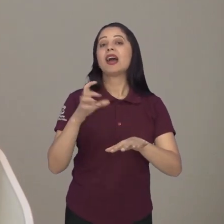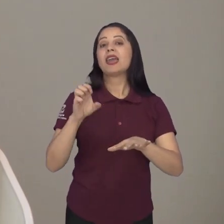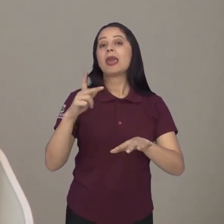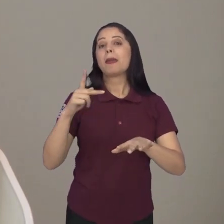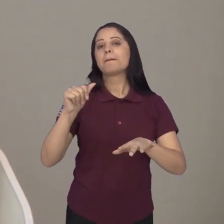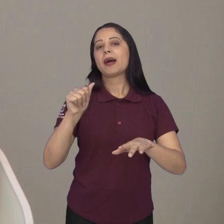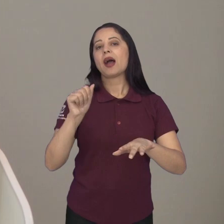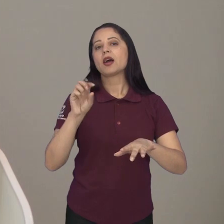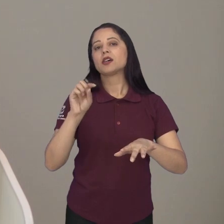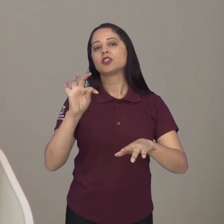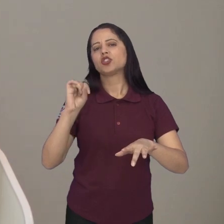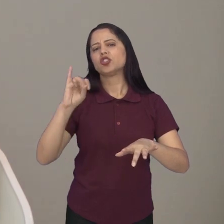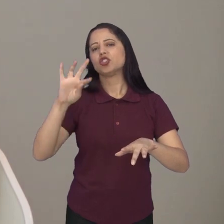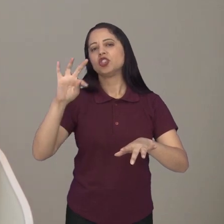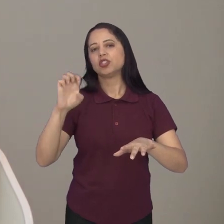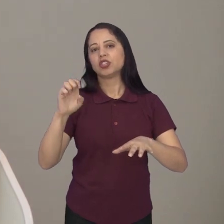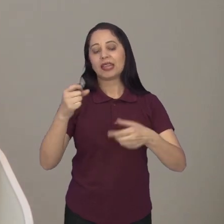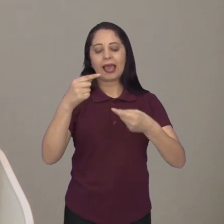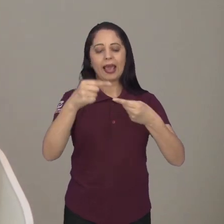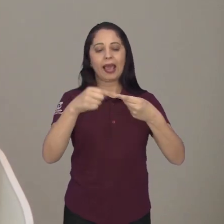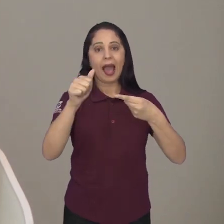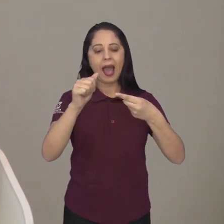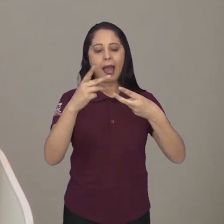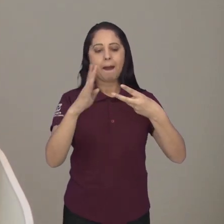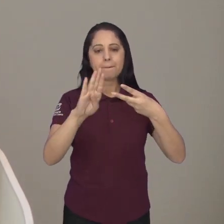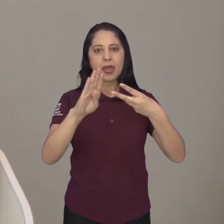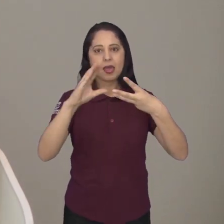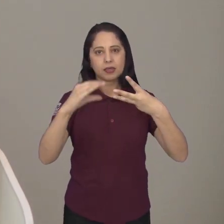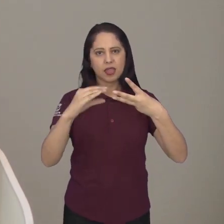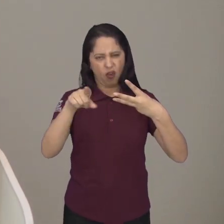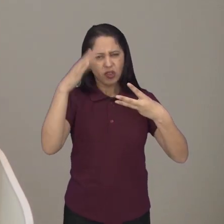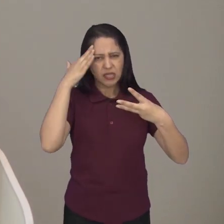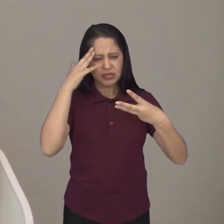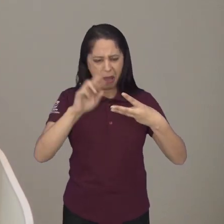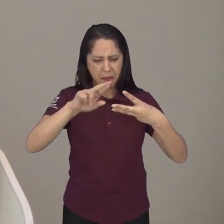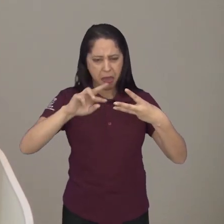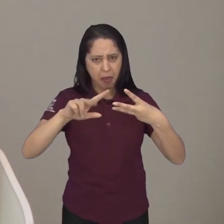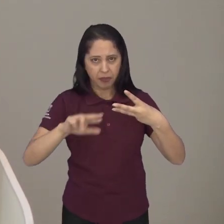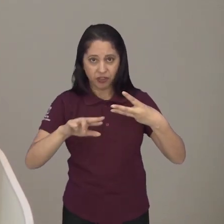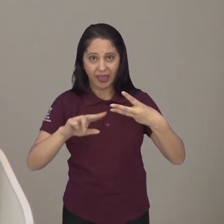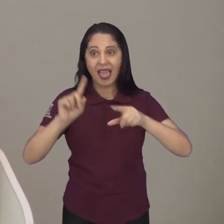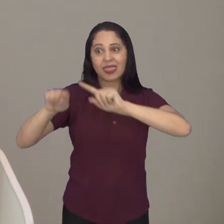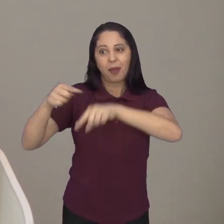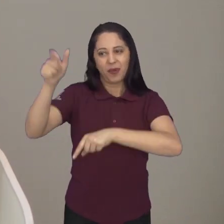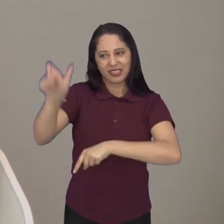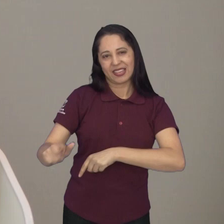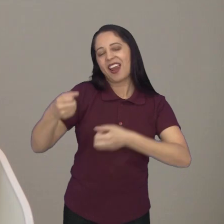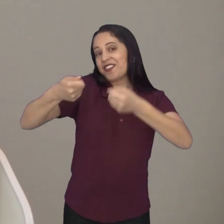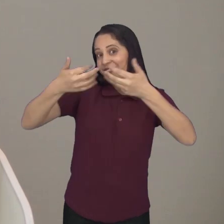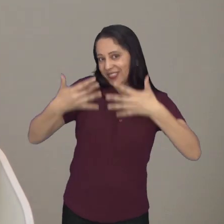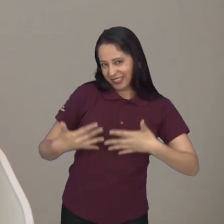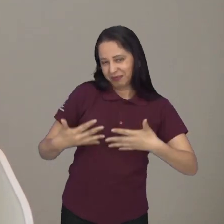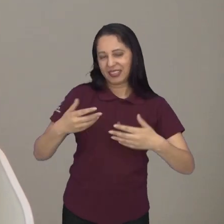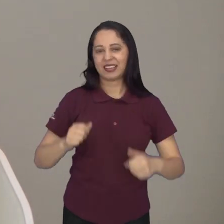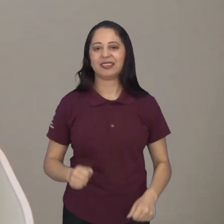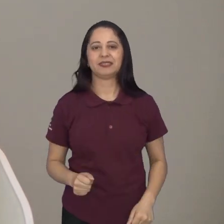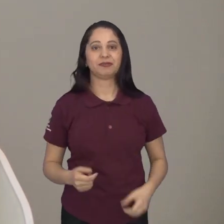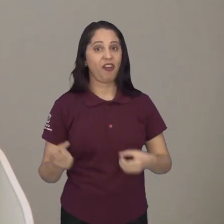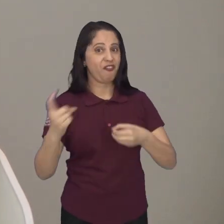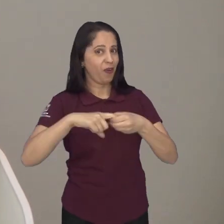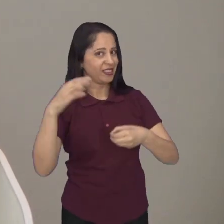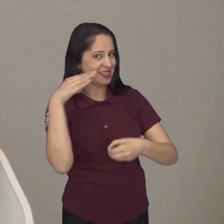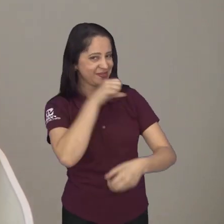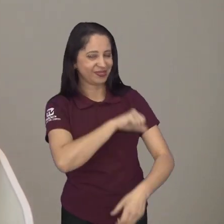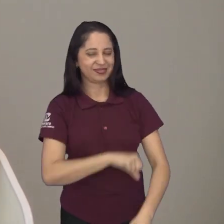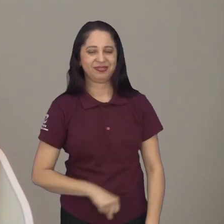Mas você sabe a diferença da hepatite A, B e C? Na volta do intervalo, a doutora Thaisa Costa esclarece essa dúvida pra gente.